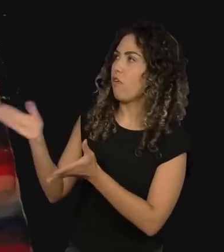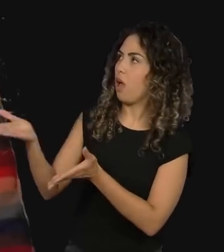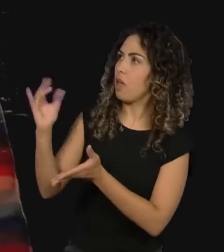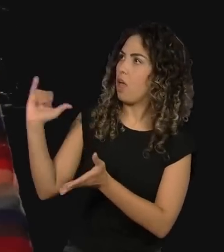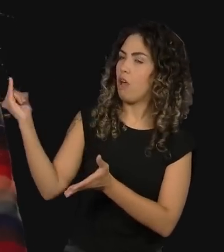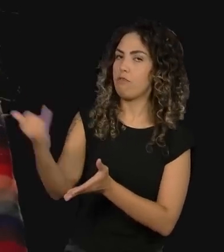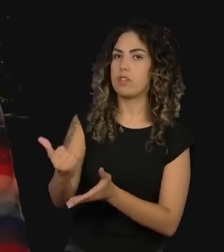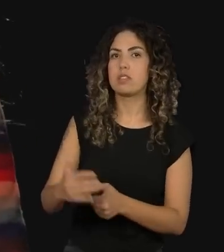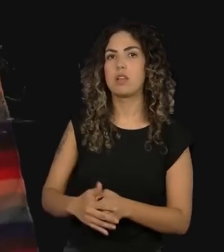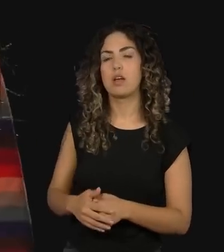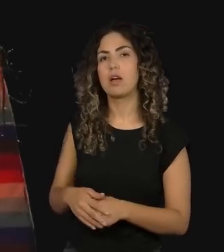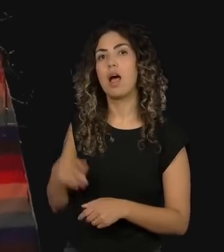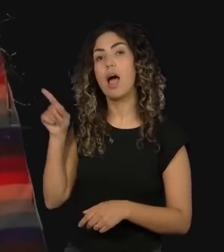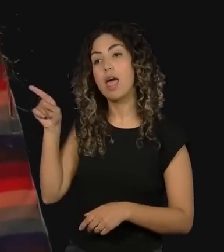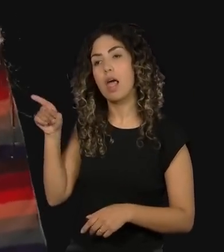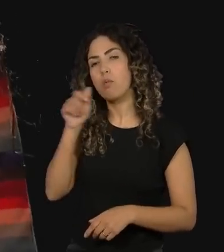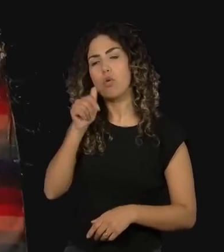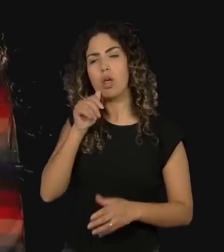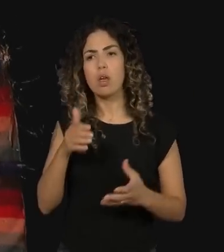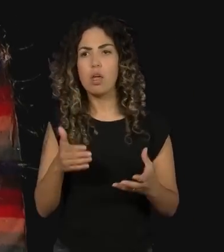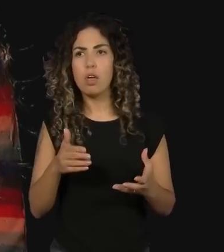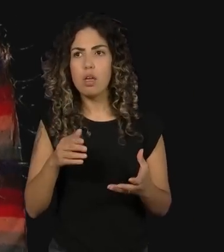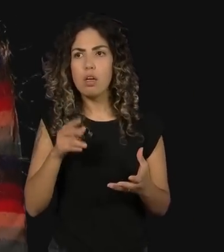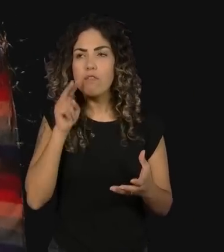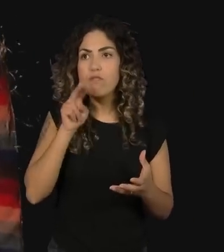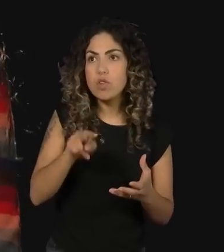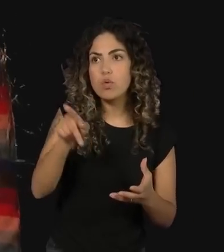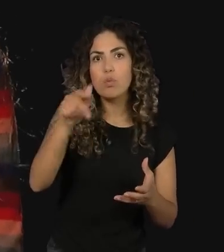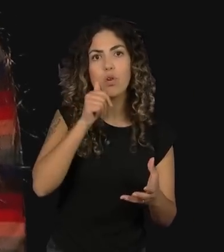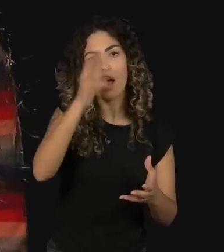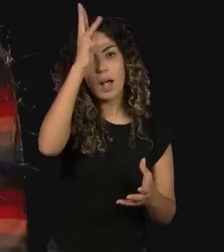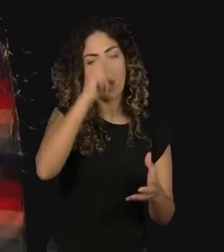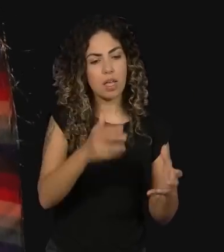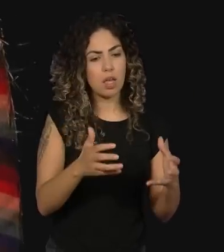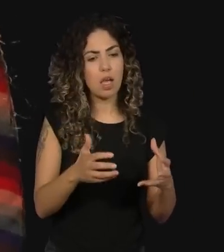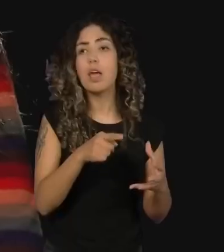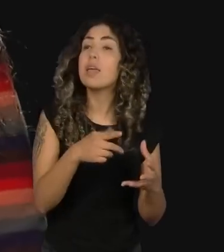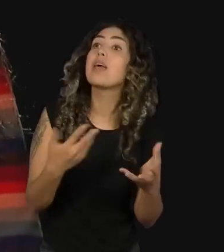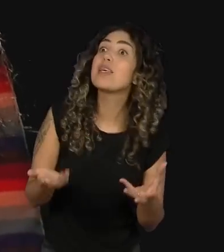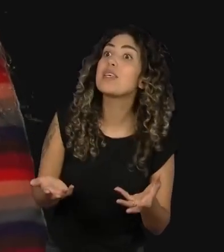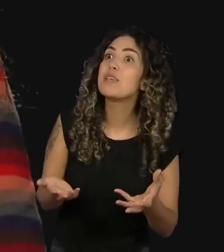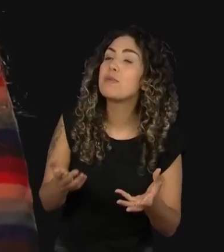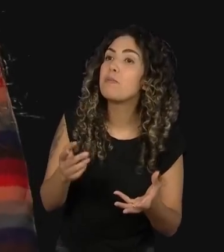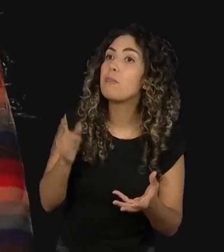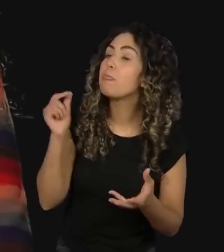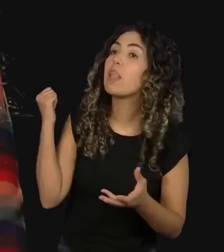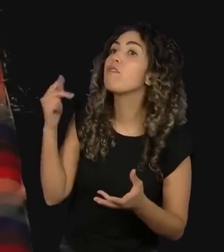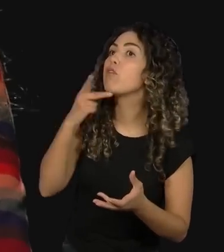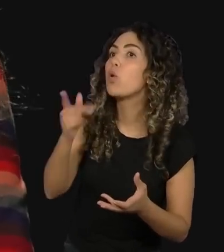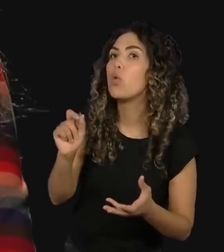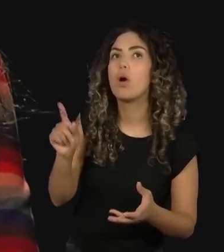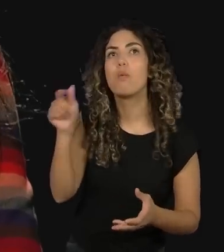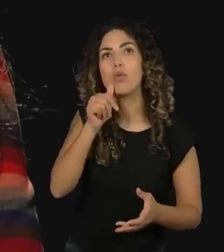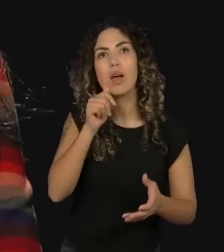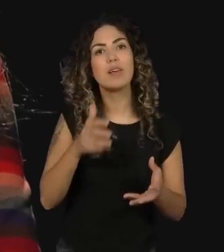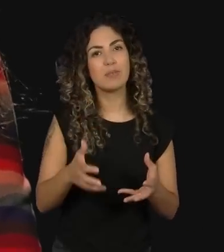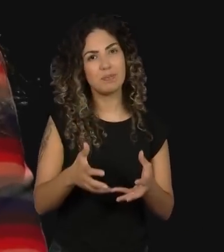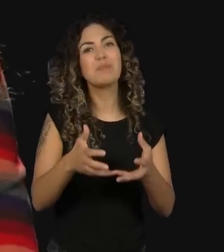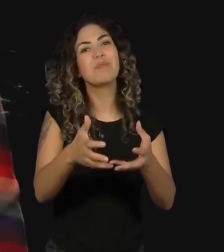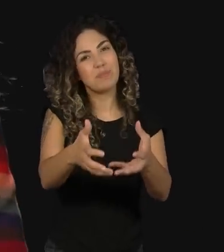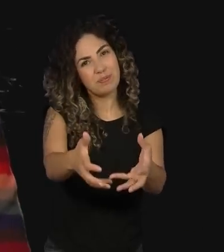do rabino com a galinha na mão, lhe perguntou: então, o que o rabino disse? E a esposa respondeu: